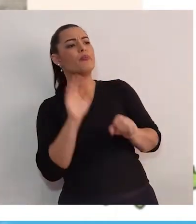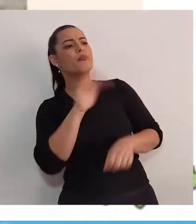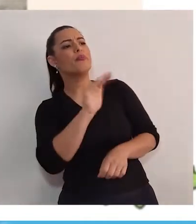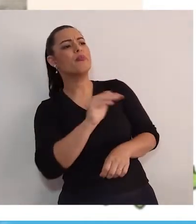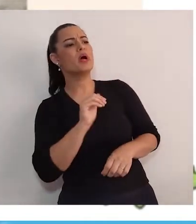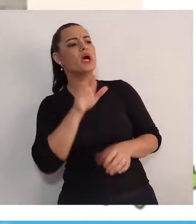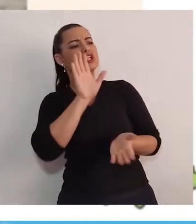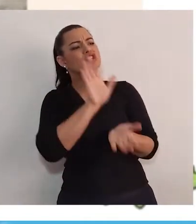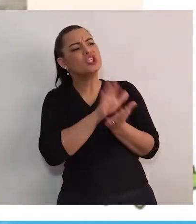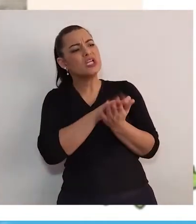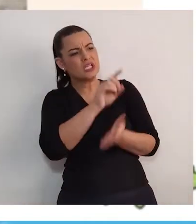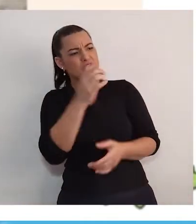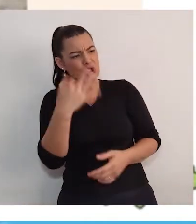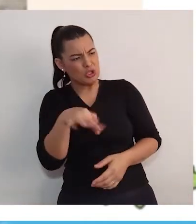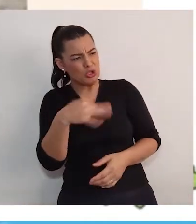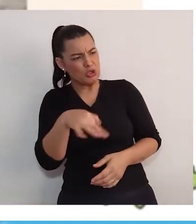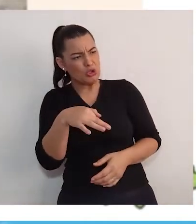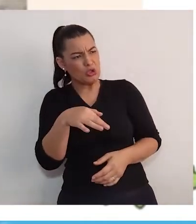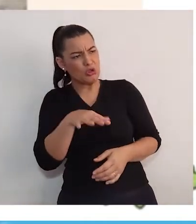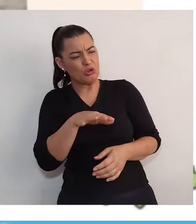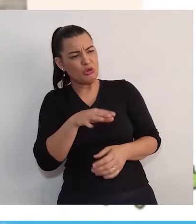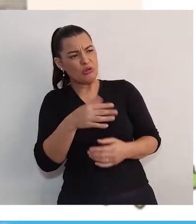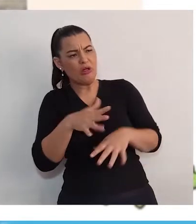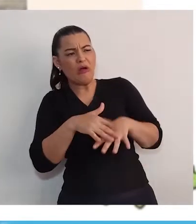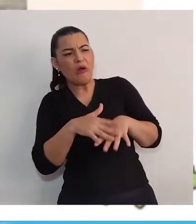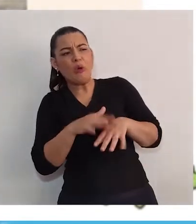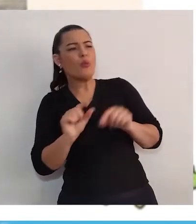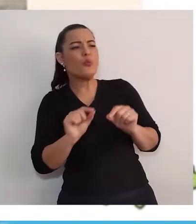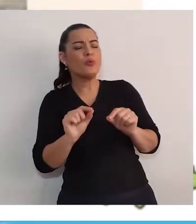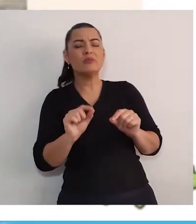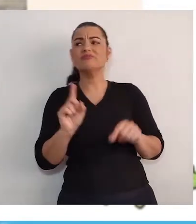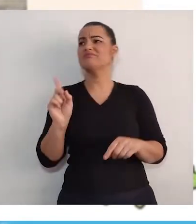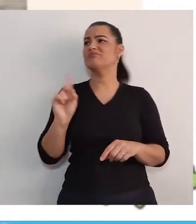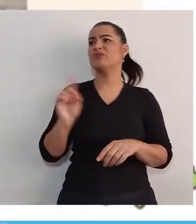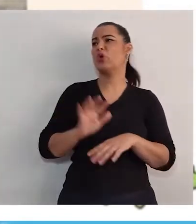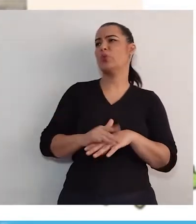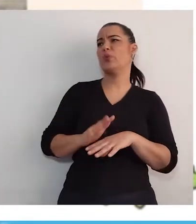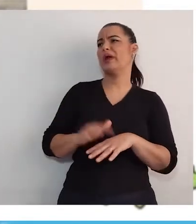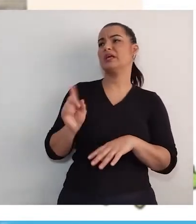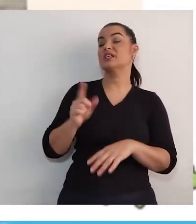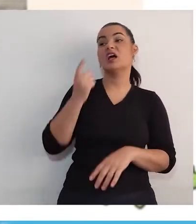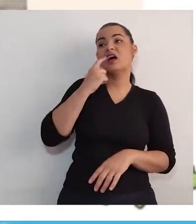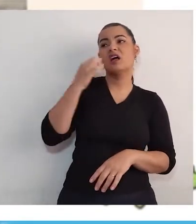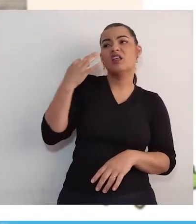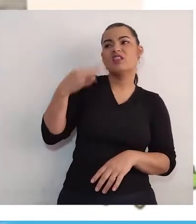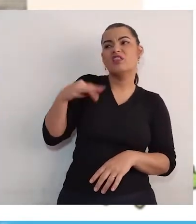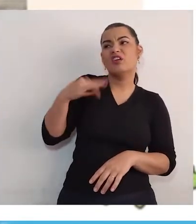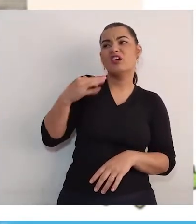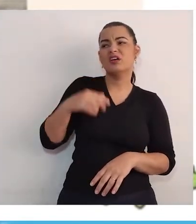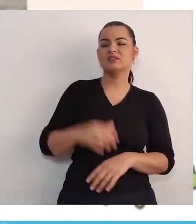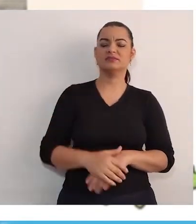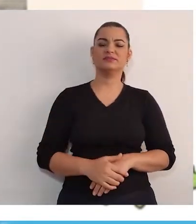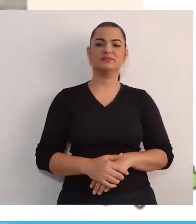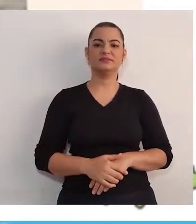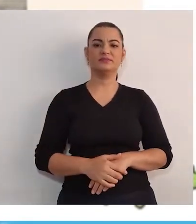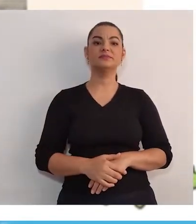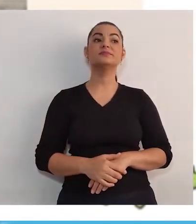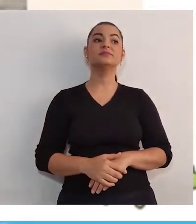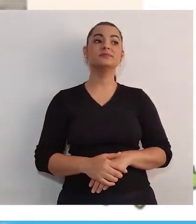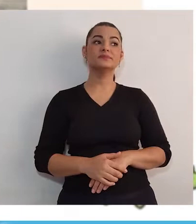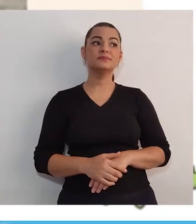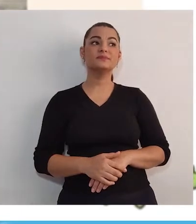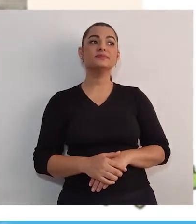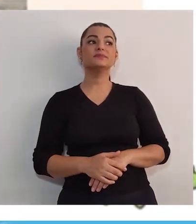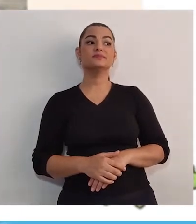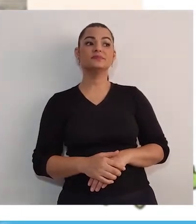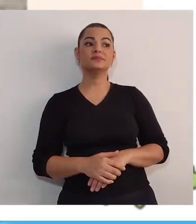Jacaré, você está doente? Não estou doente, estou com dor de dente.